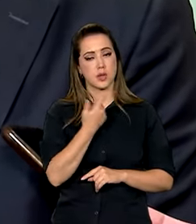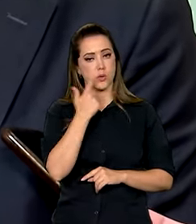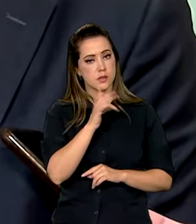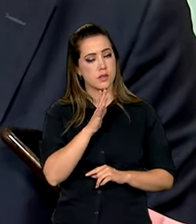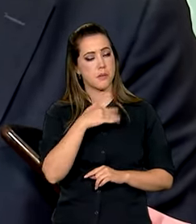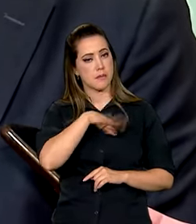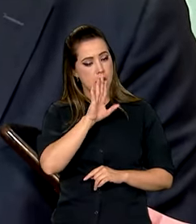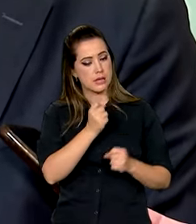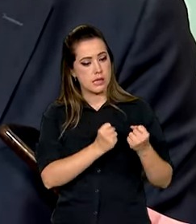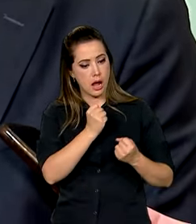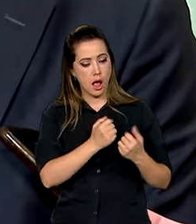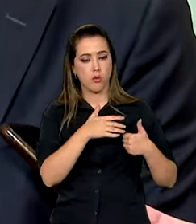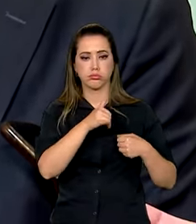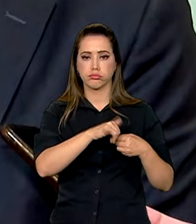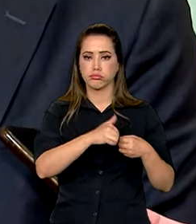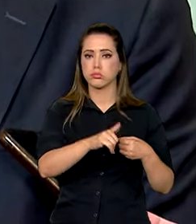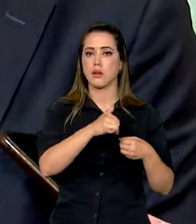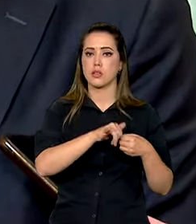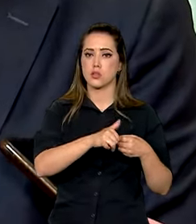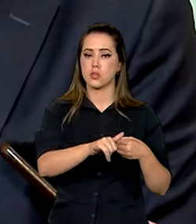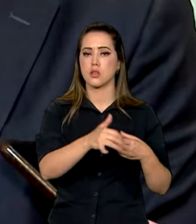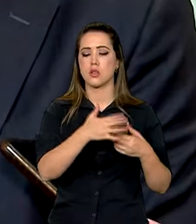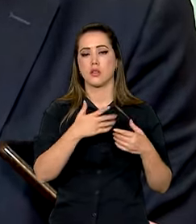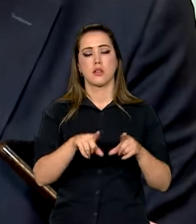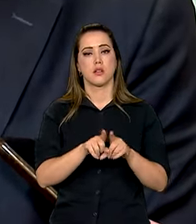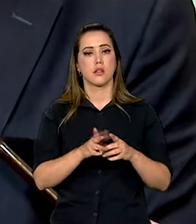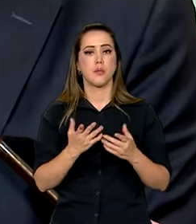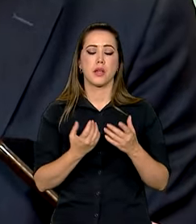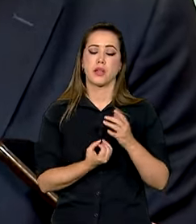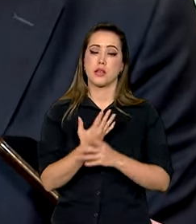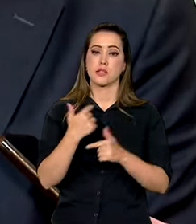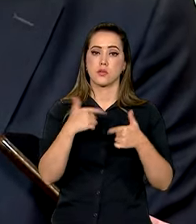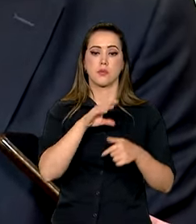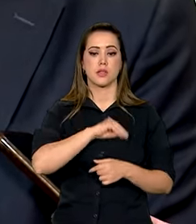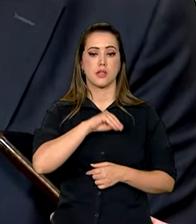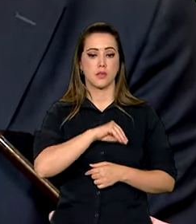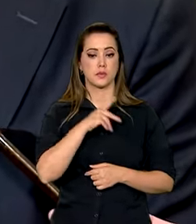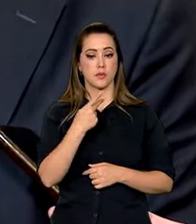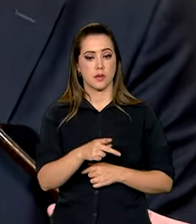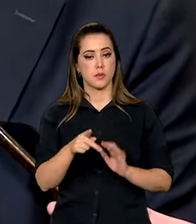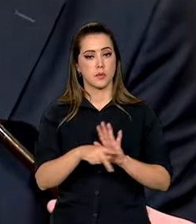veículos elétricos, mais veículos híbridos, mais veículos com mão de obra, com emprego, com salário criado e produzido no Brasil.